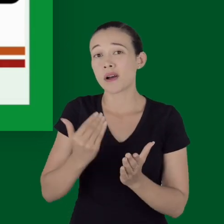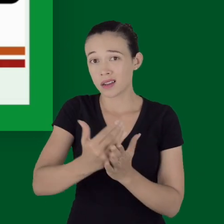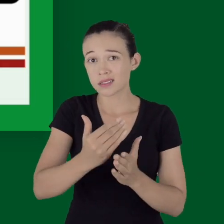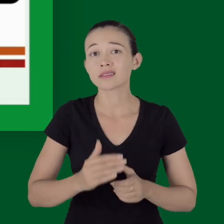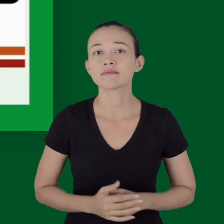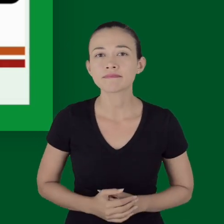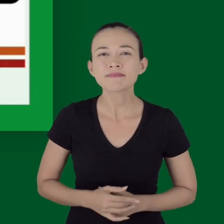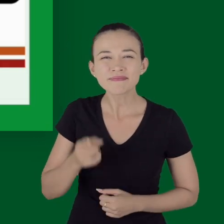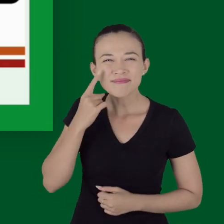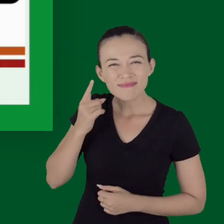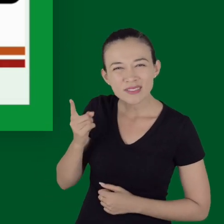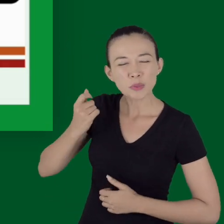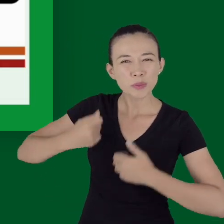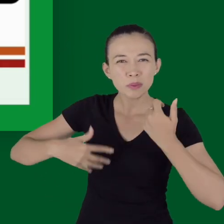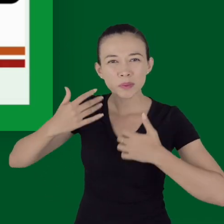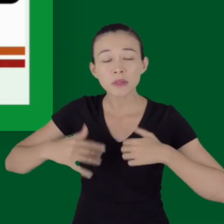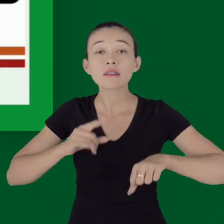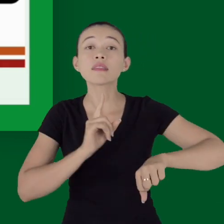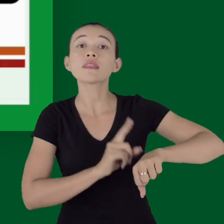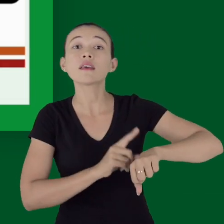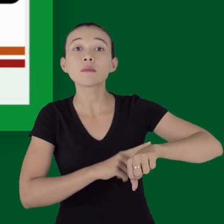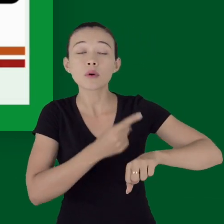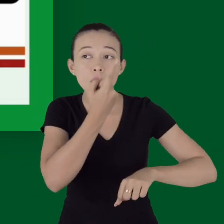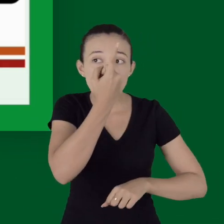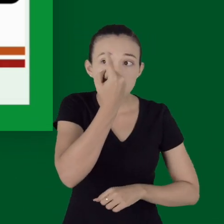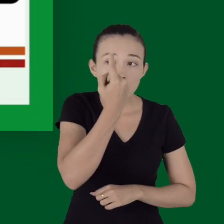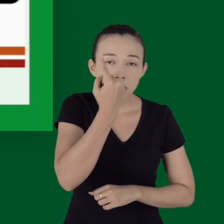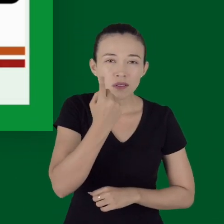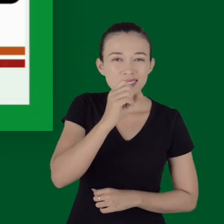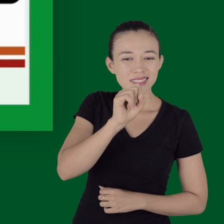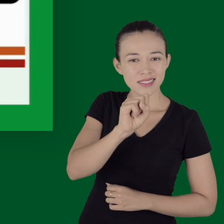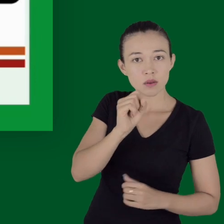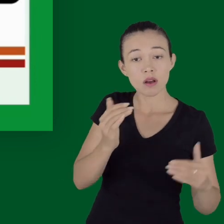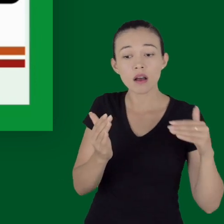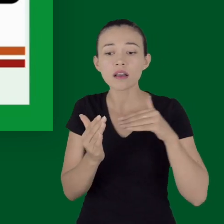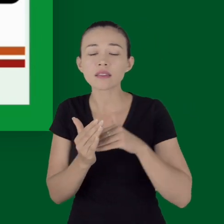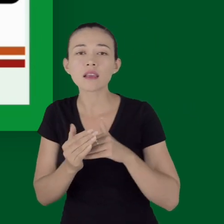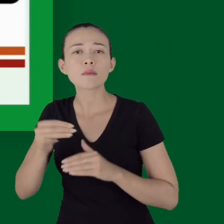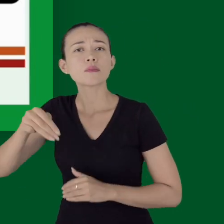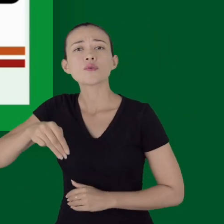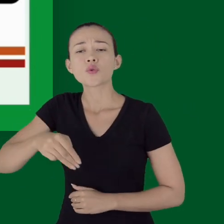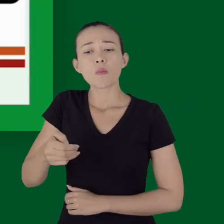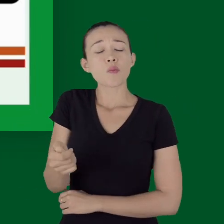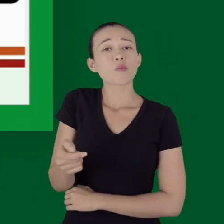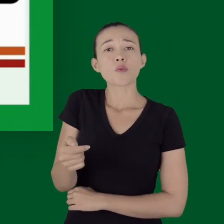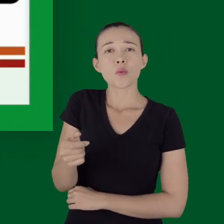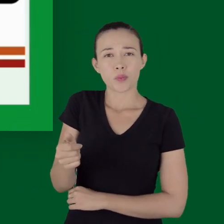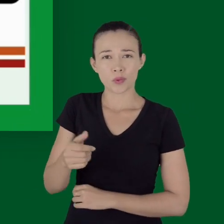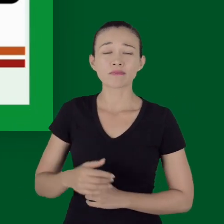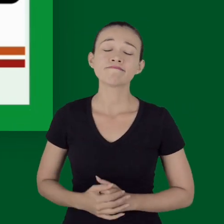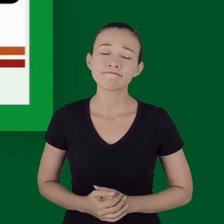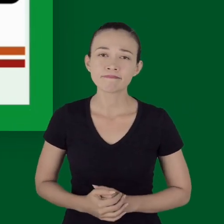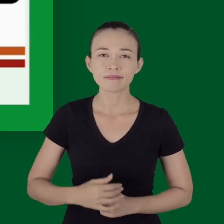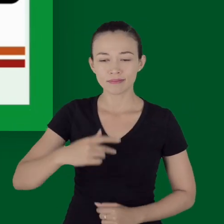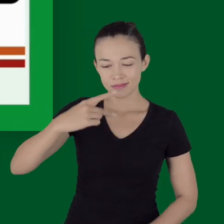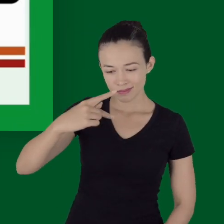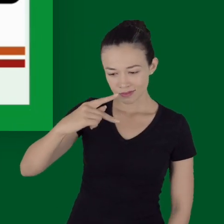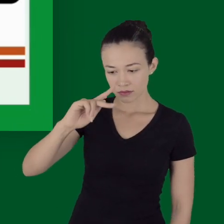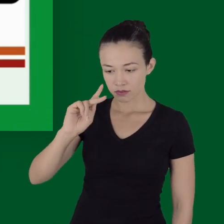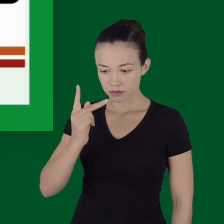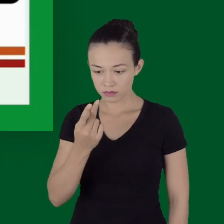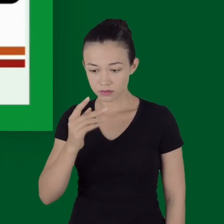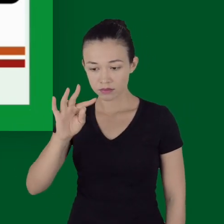Todo esse mecanismo, ele pode levar de segundos a poucos minutos, né? O PHTLS, ele